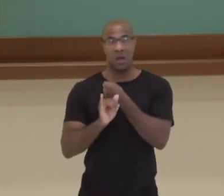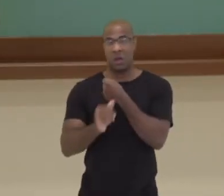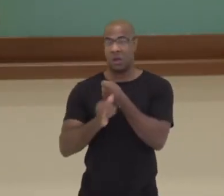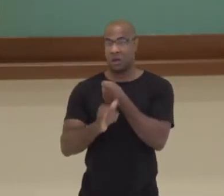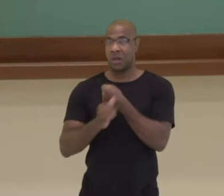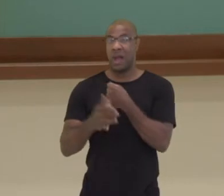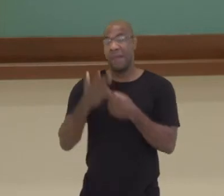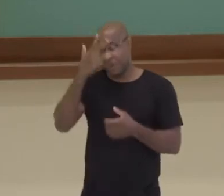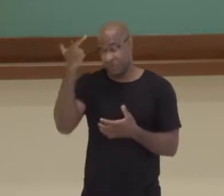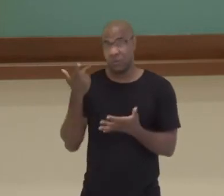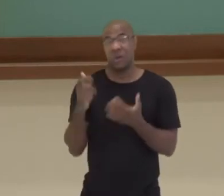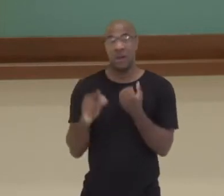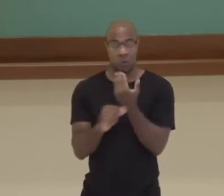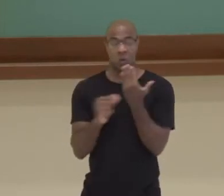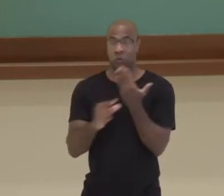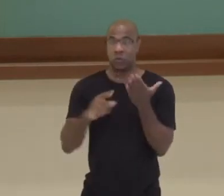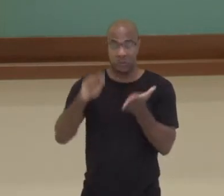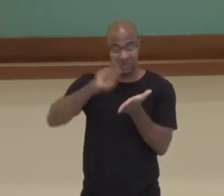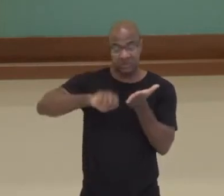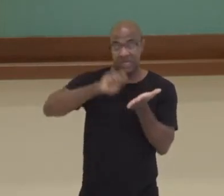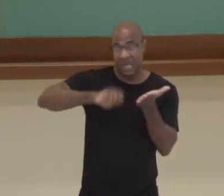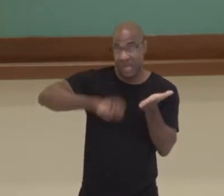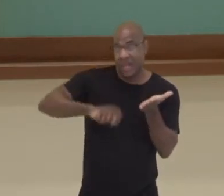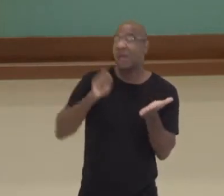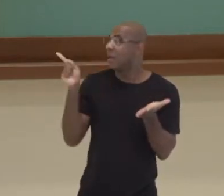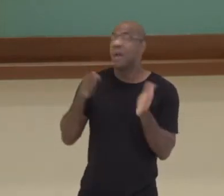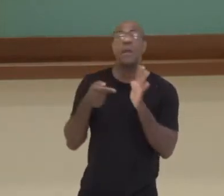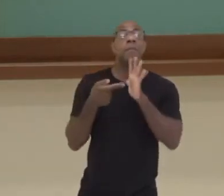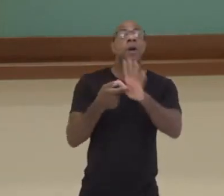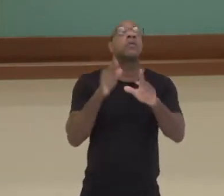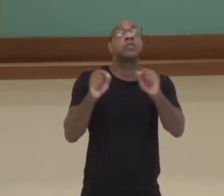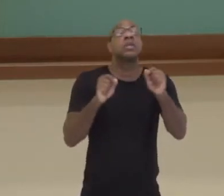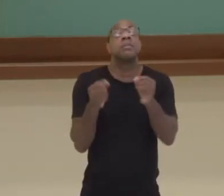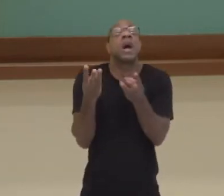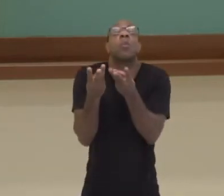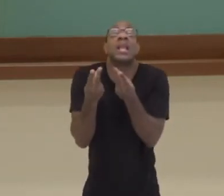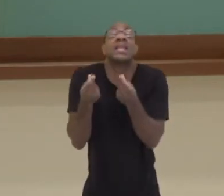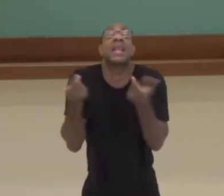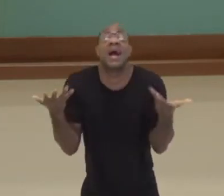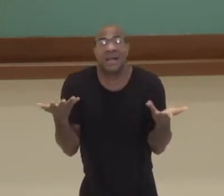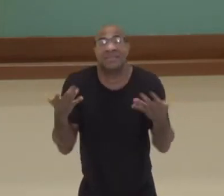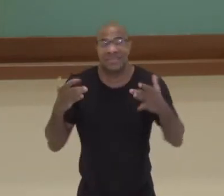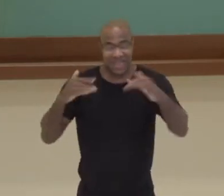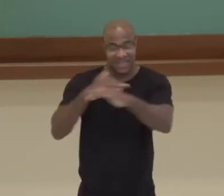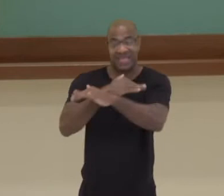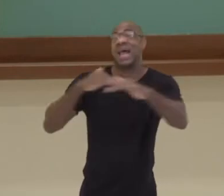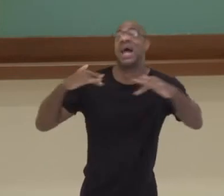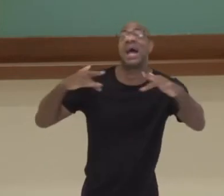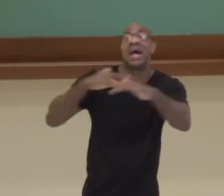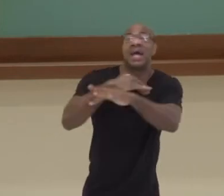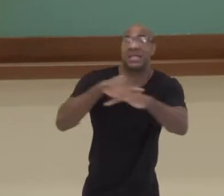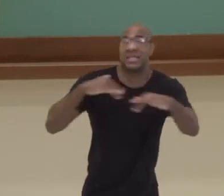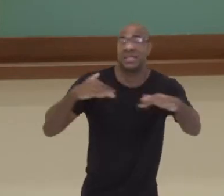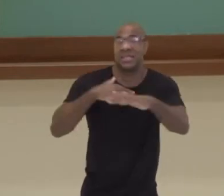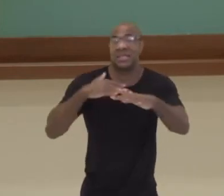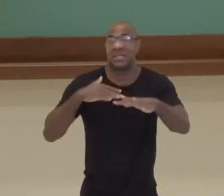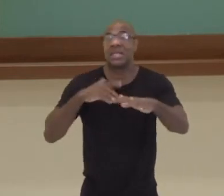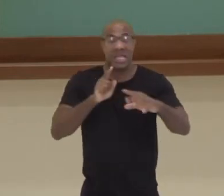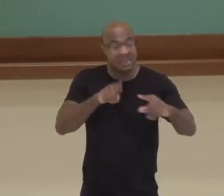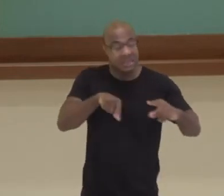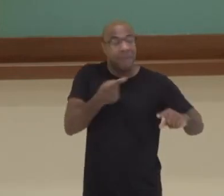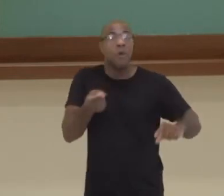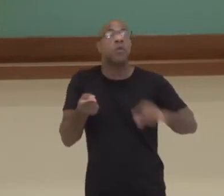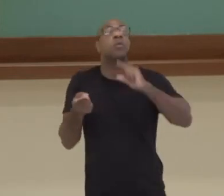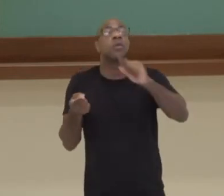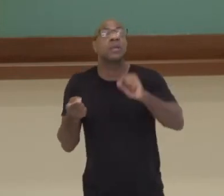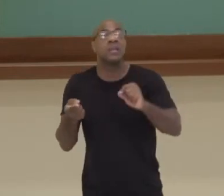pessoa que escreve uma crônica, ele apresenta uma qualidade da cidade logo após